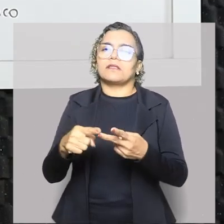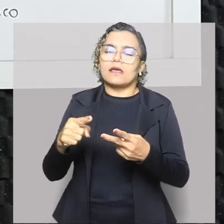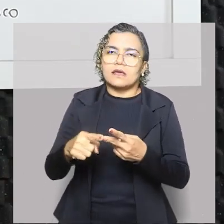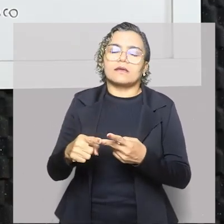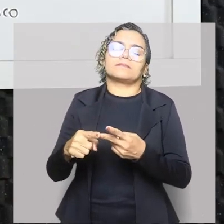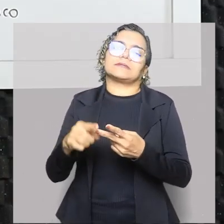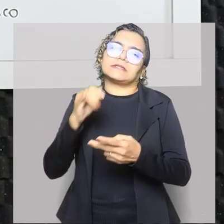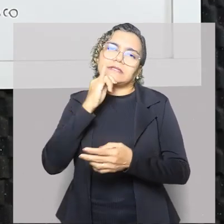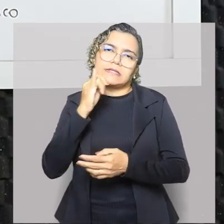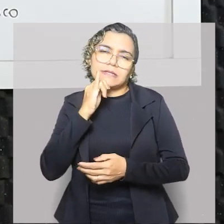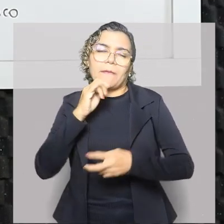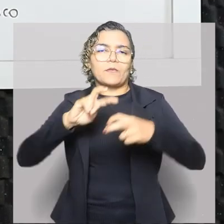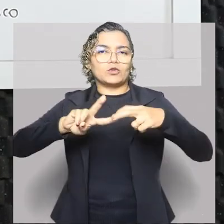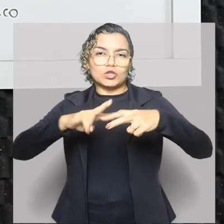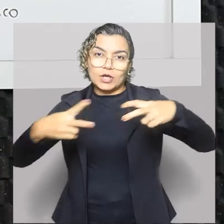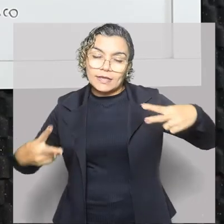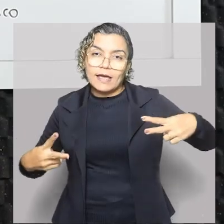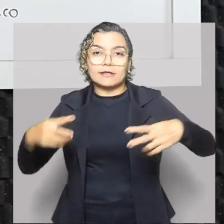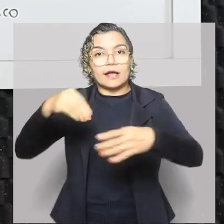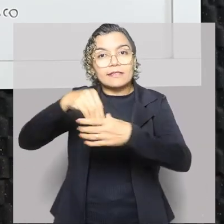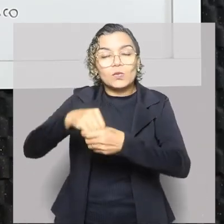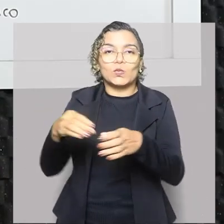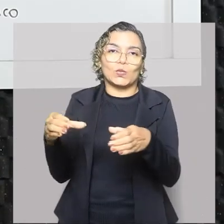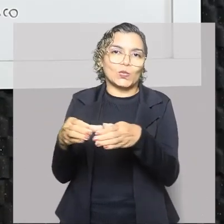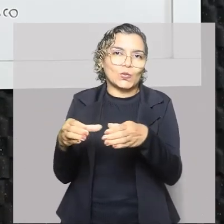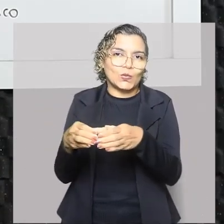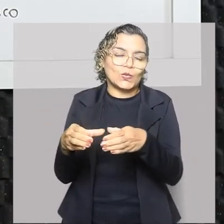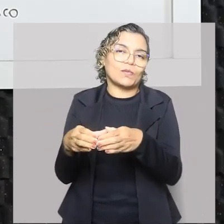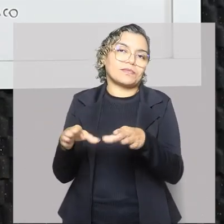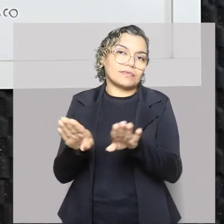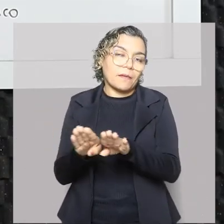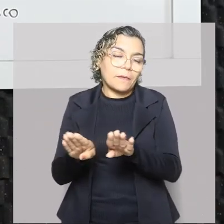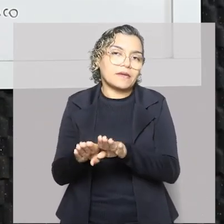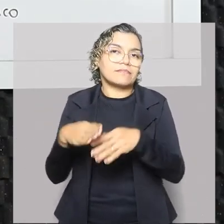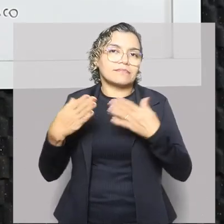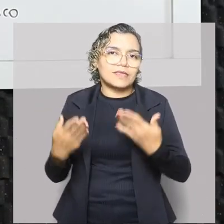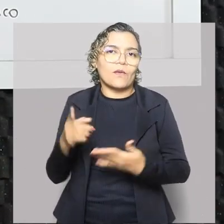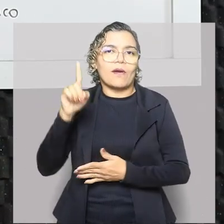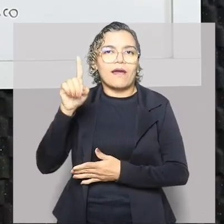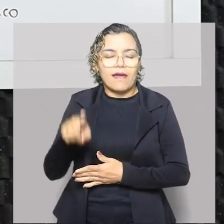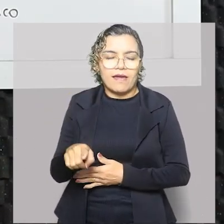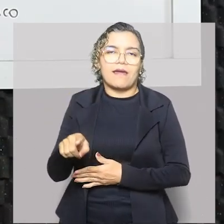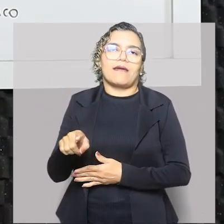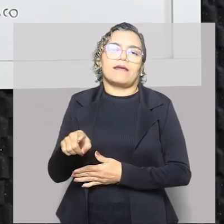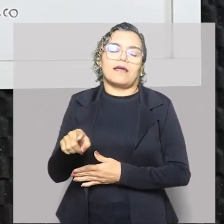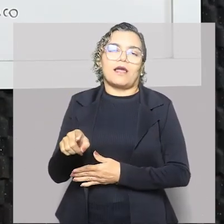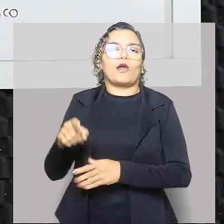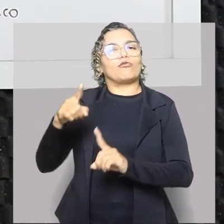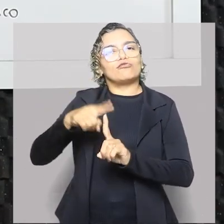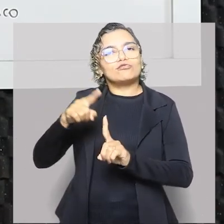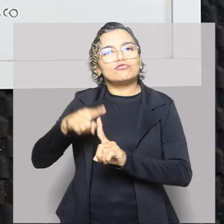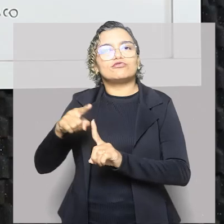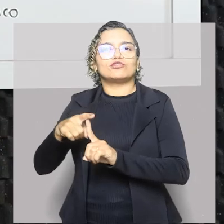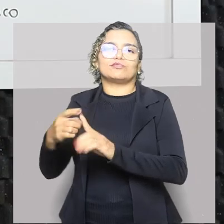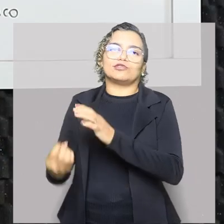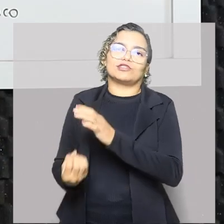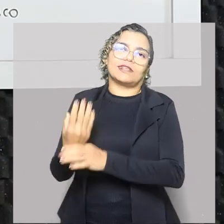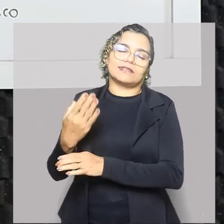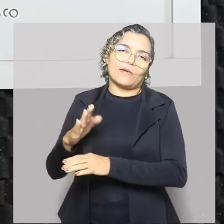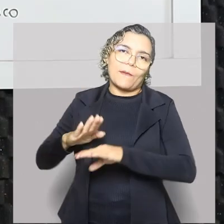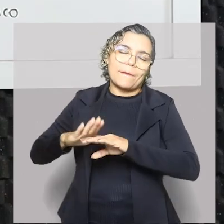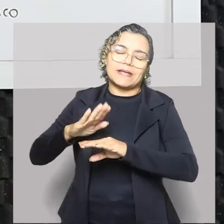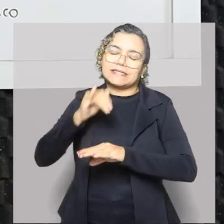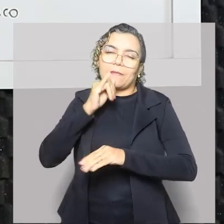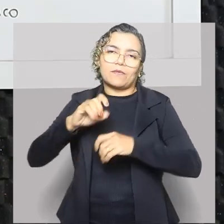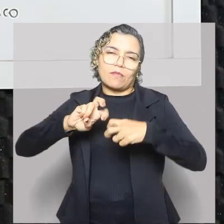genética dentro de um grupo de organismos, portanto, o tipo de reprodução, né, mais